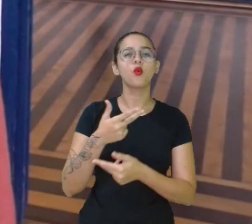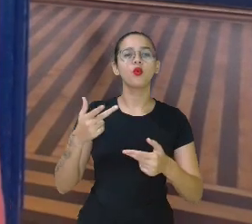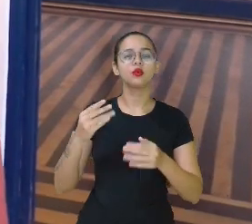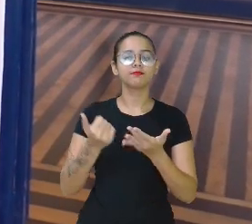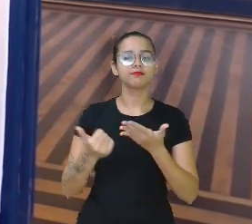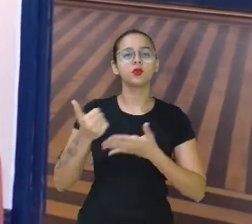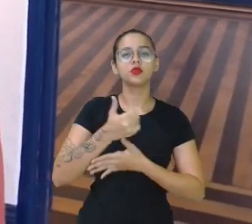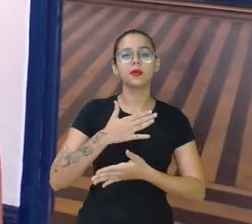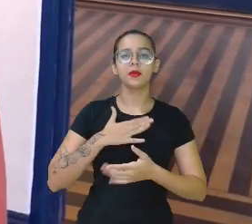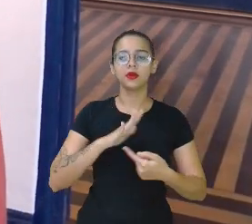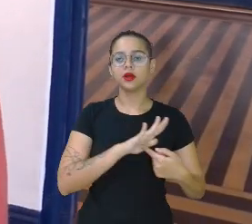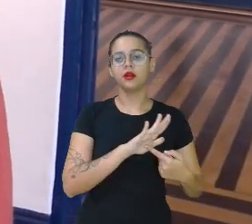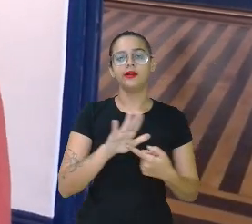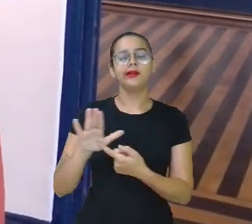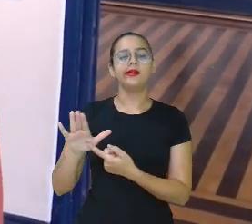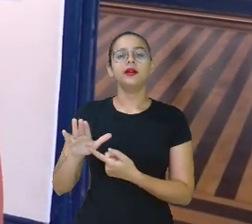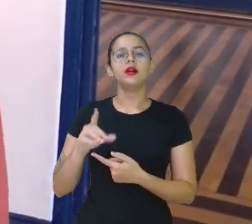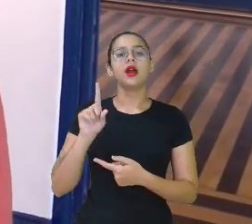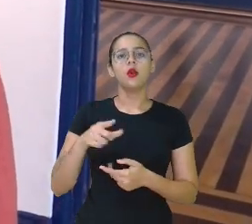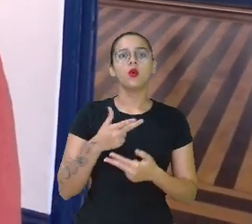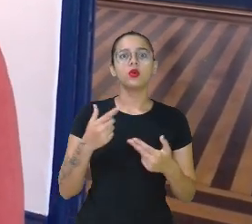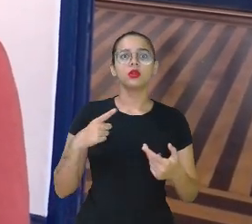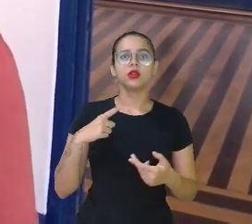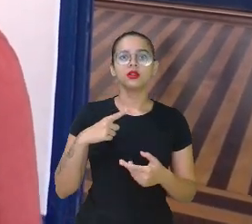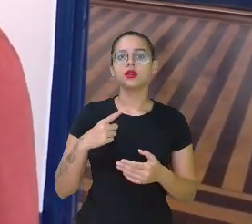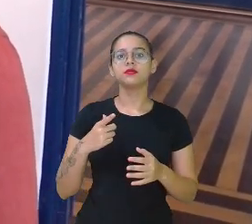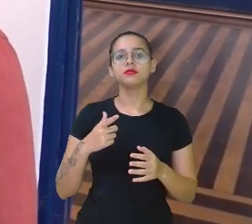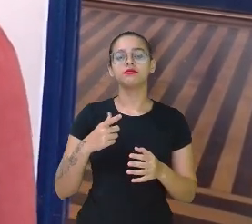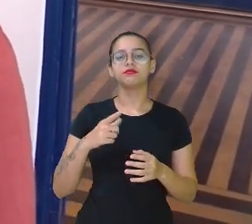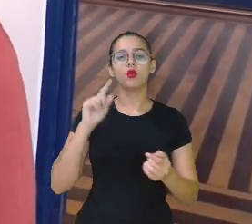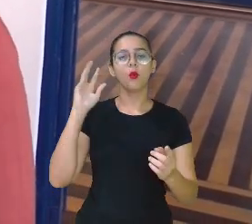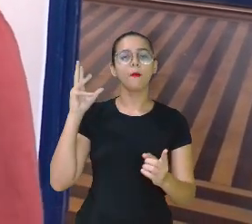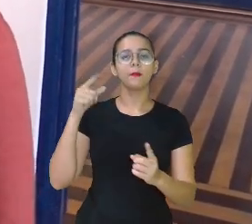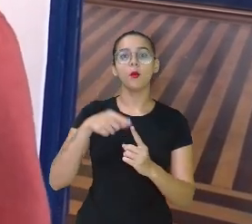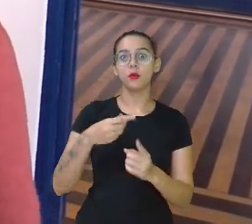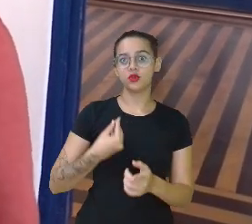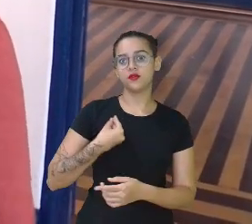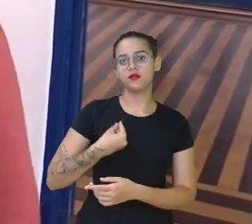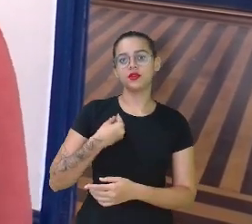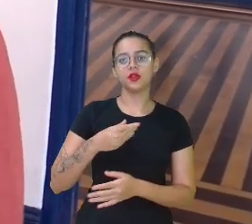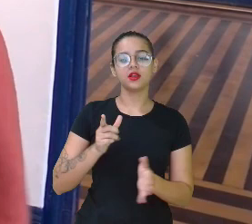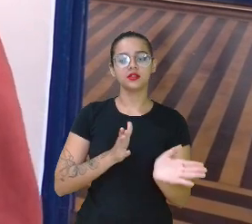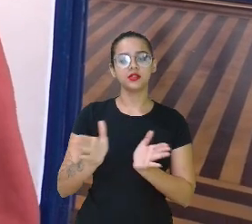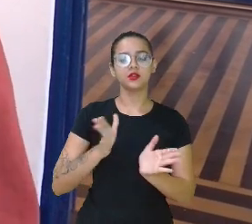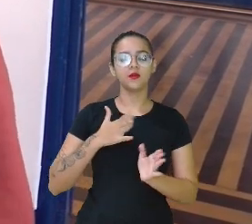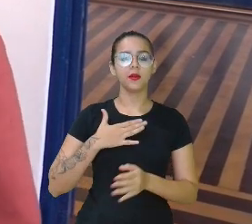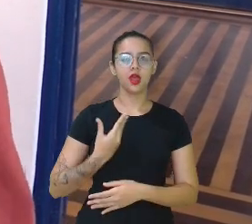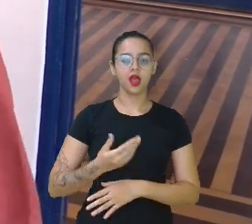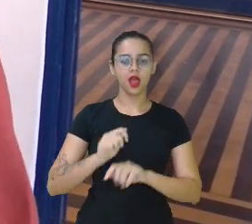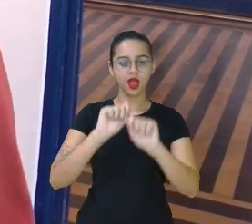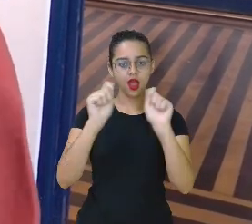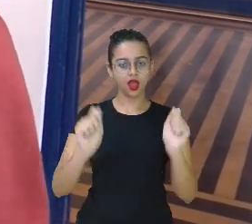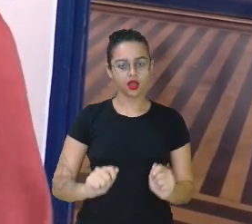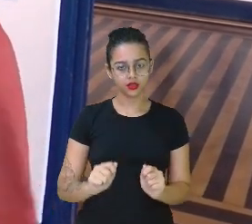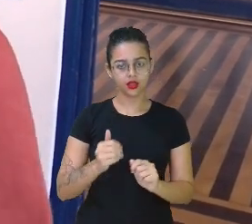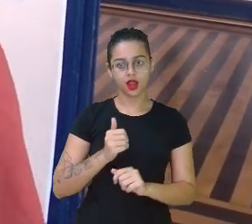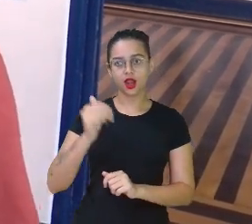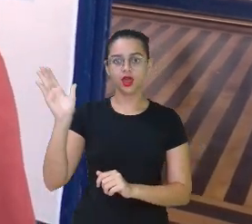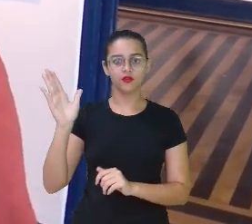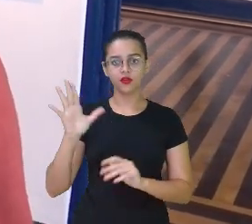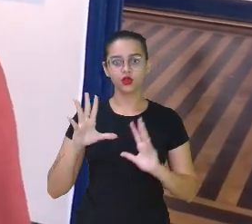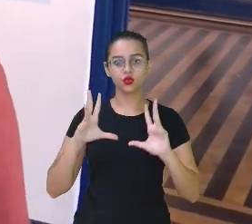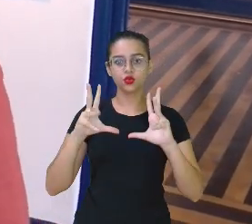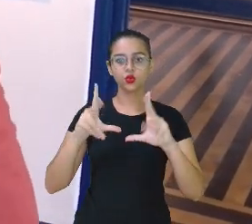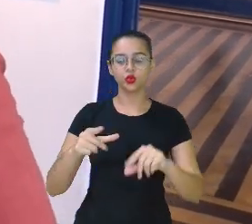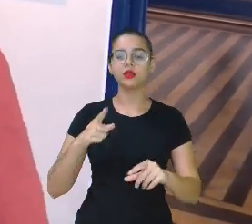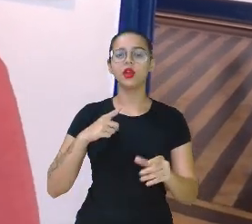aqui nessa exposição, e é uma das coisas que eu tenho assim como propósito de vida, tornar acessível a minha arte, levar todas e